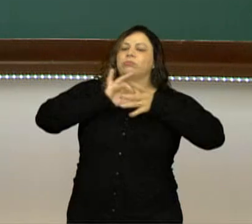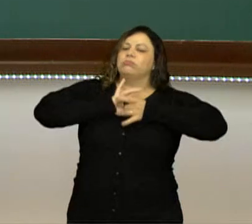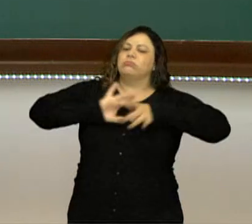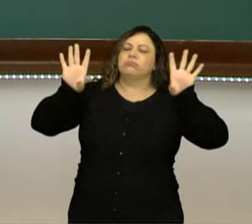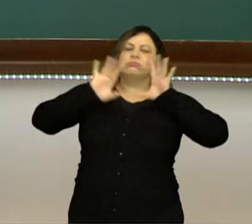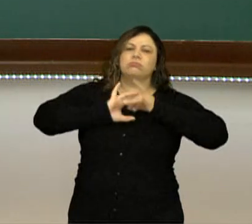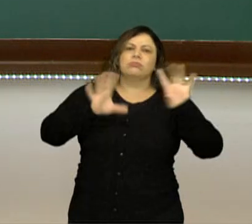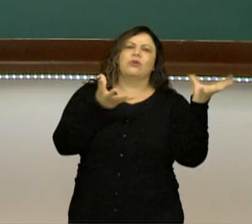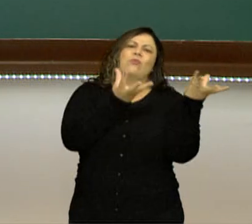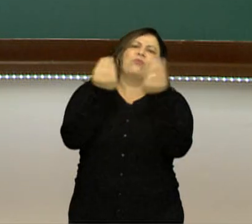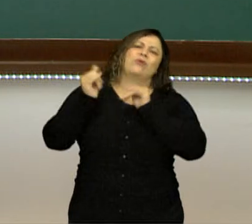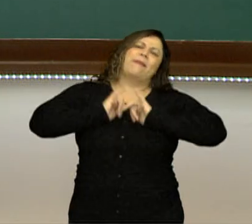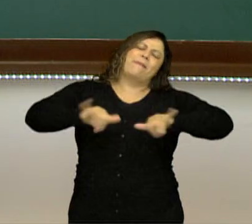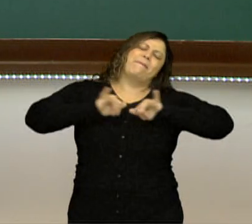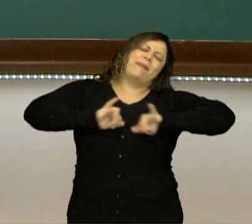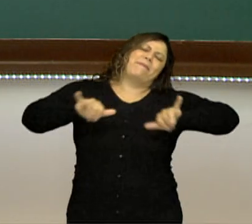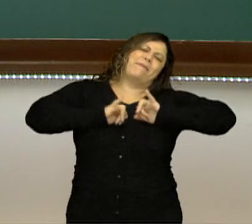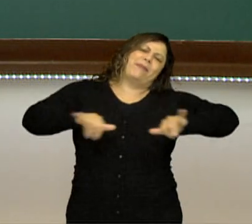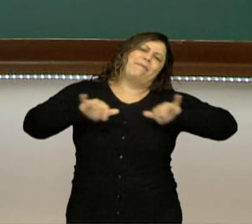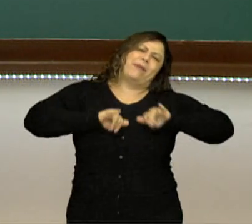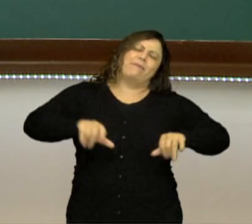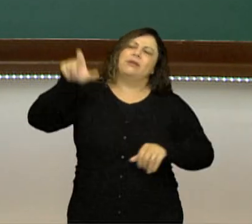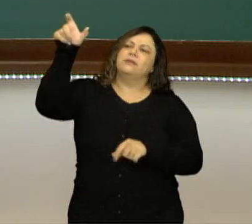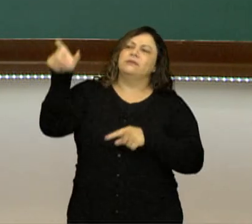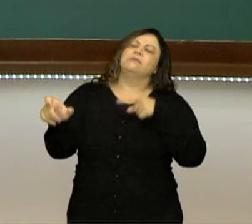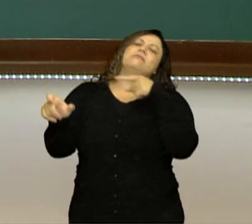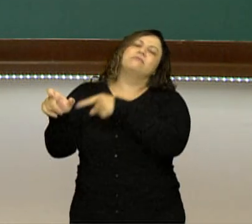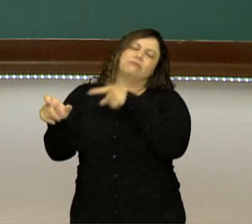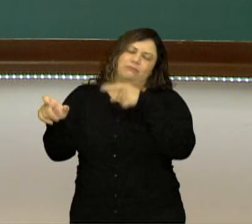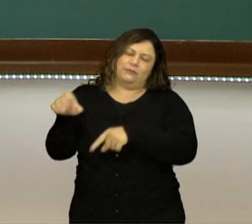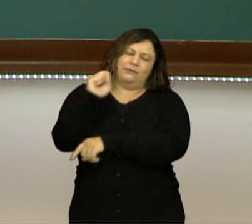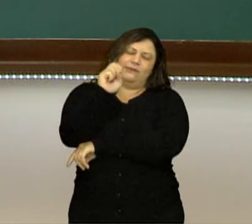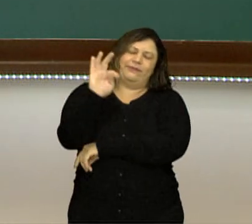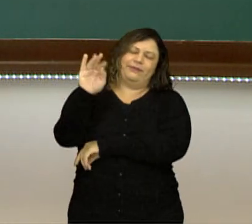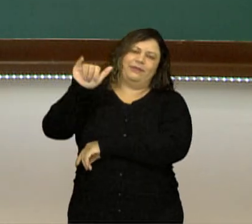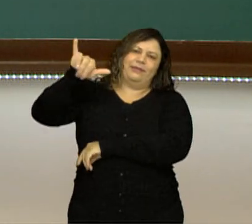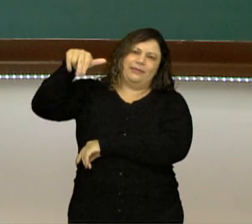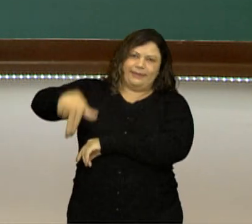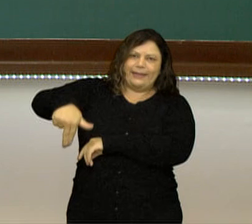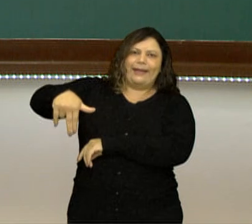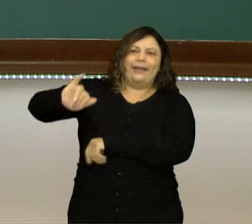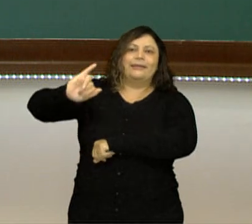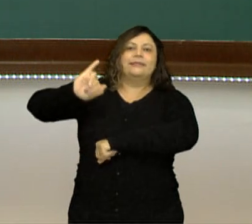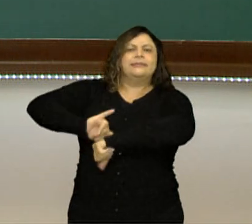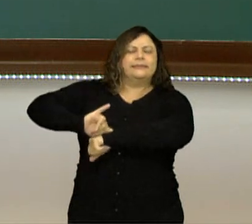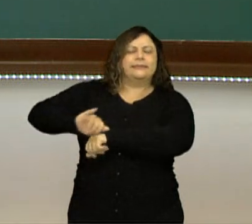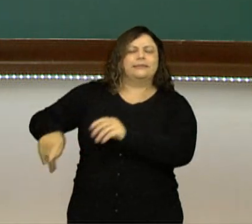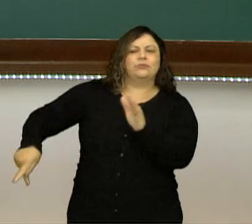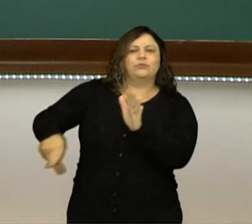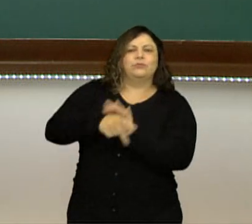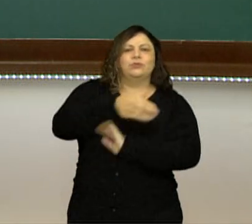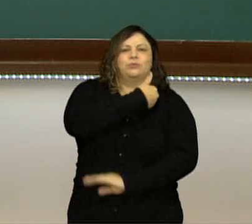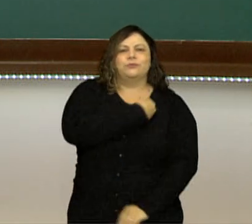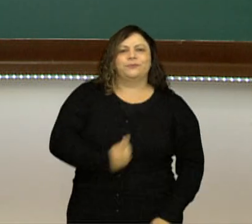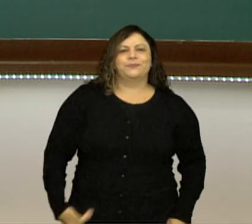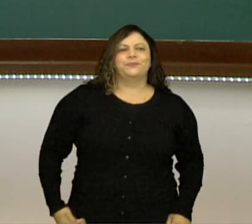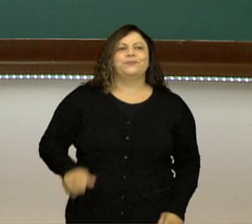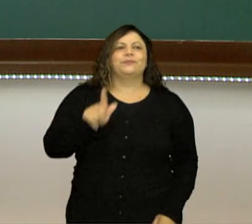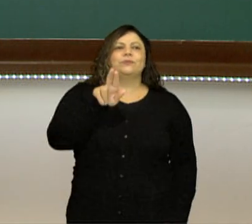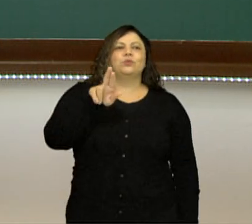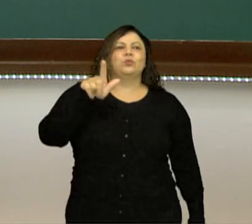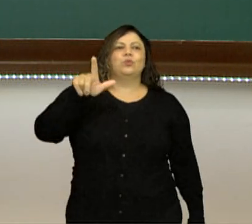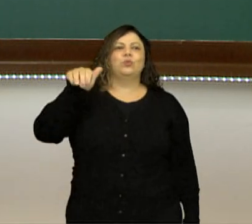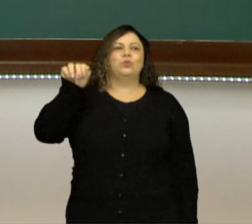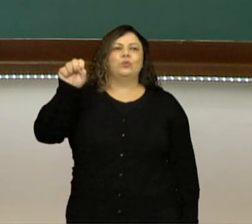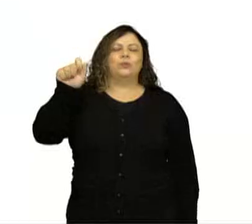muita propaganda em torno da figura do Stalin como centralizador deste governo. Então, gulags, de